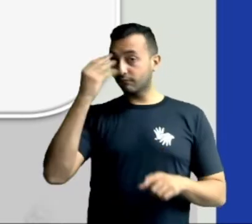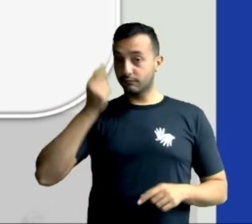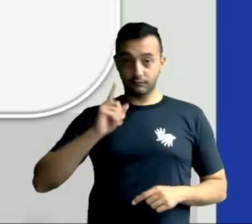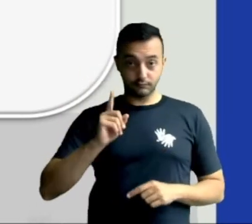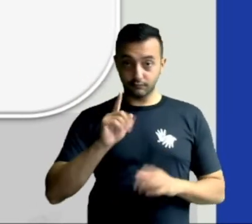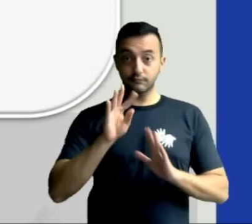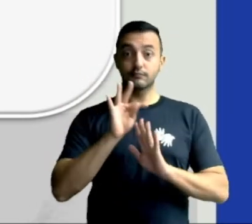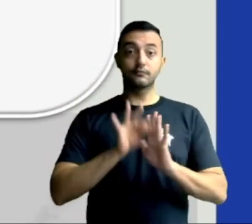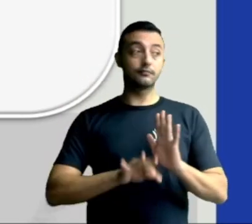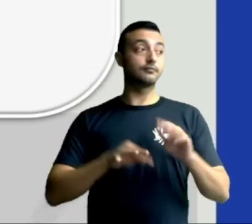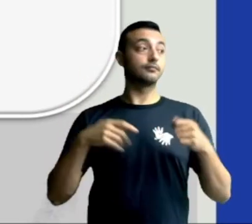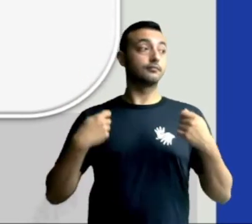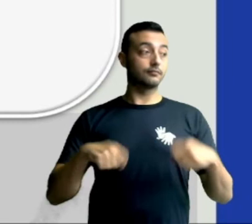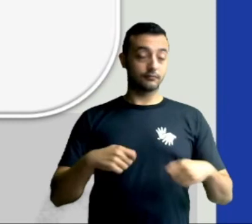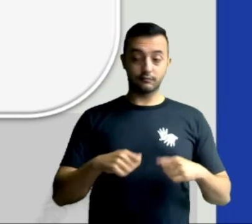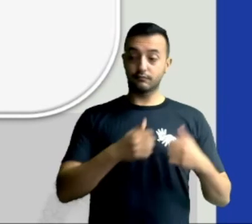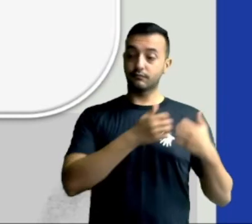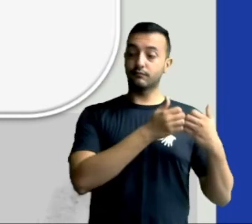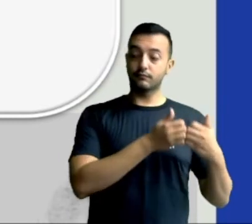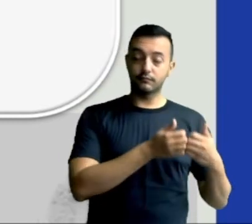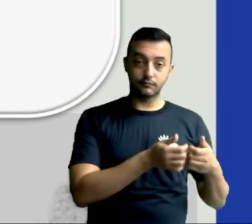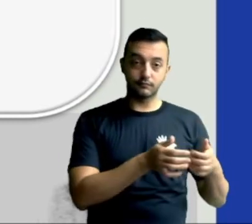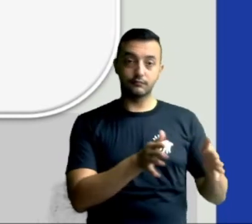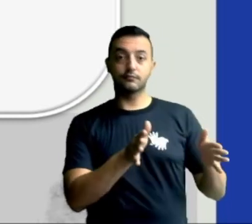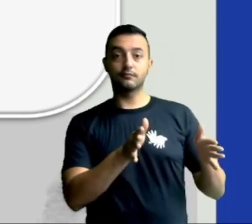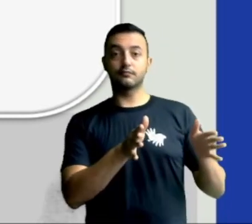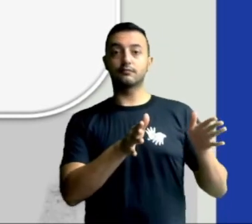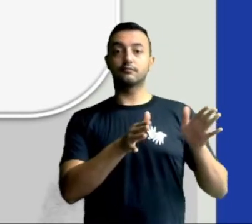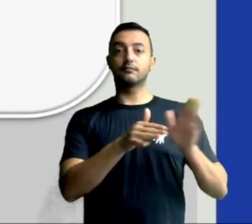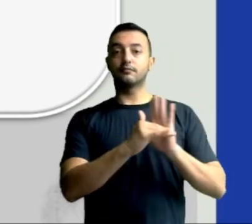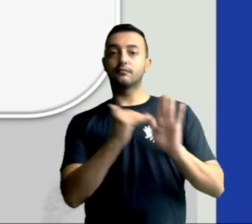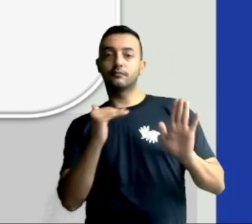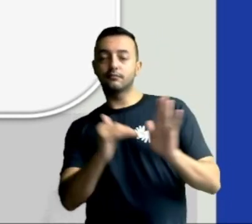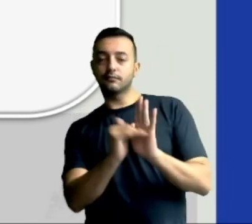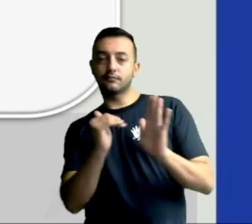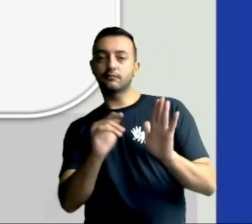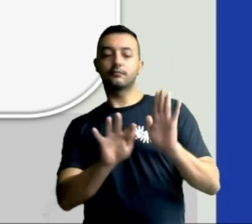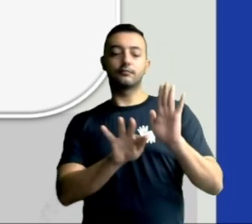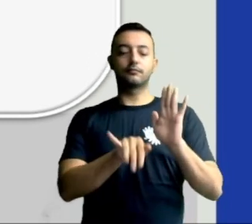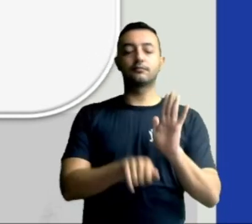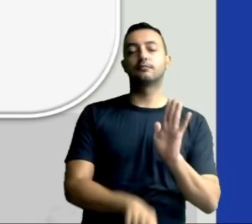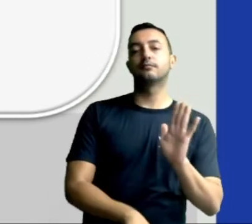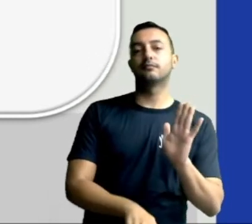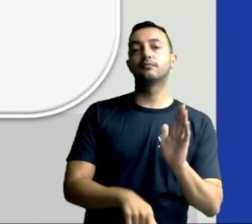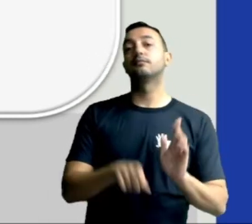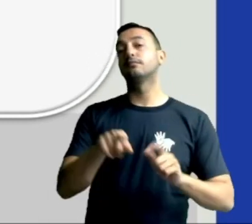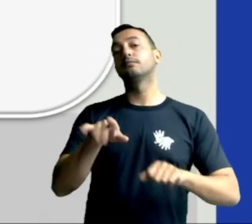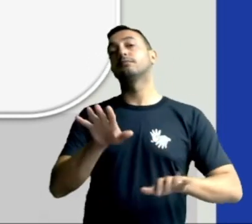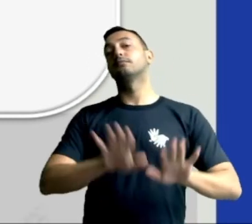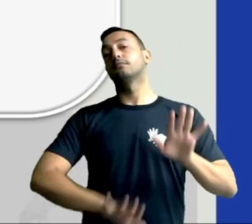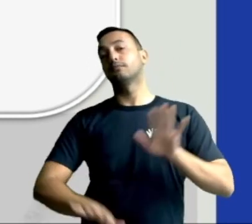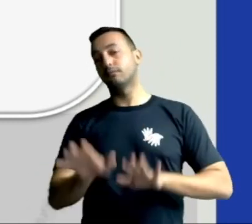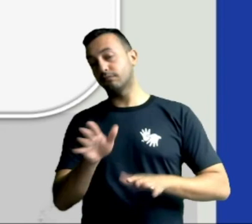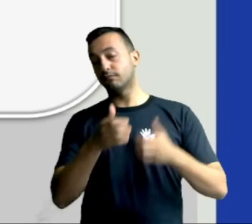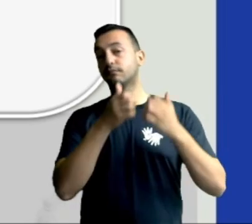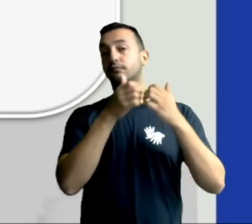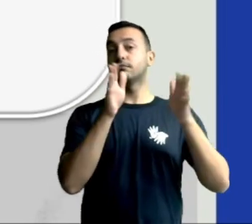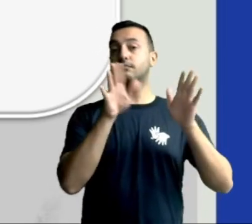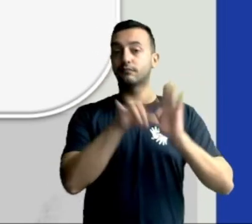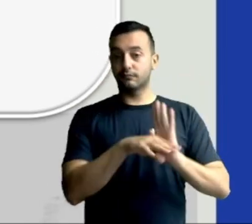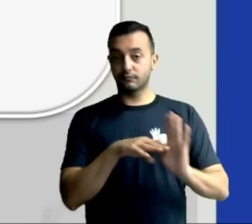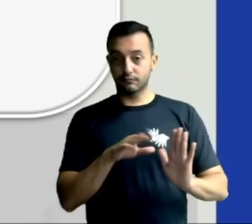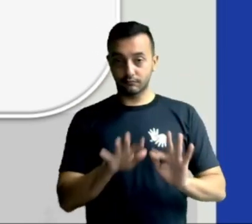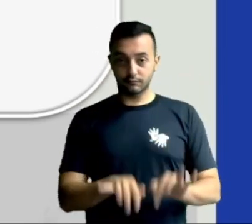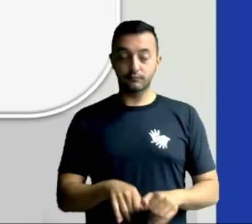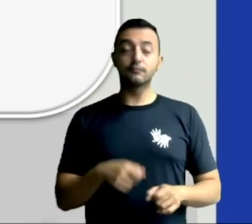texto precisa ter um início, um meio e também um fim. E cuidado com esse início, meio e fim,